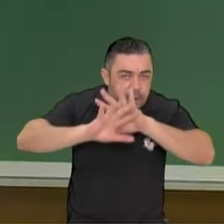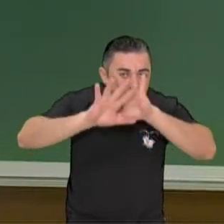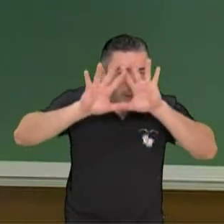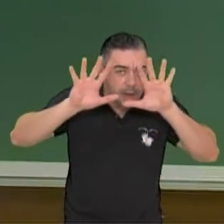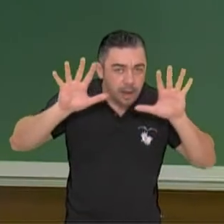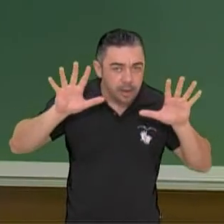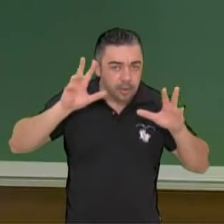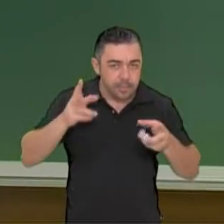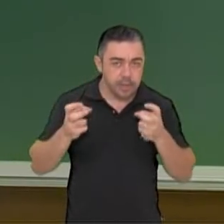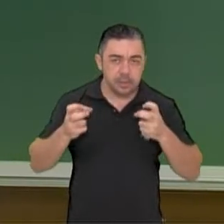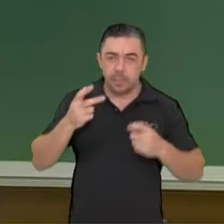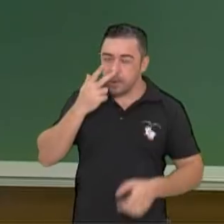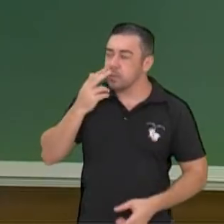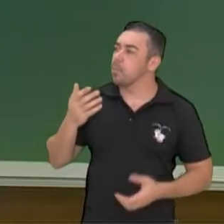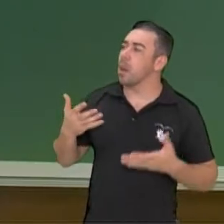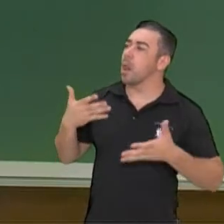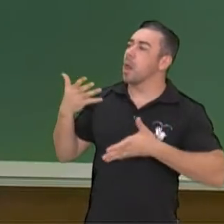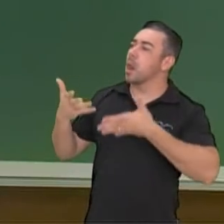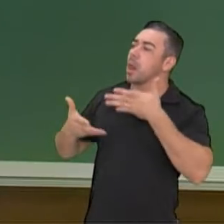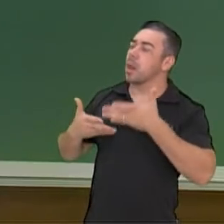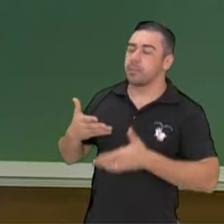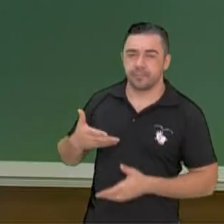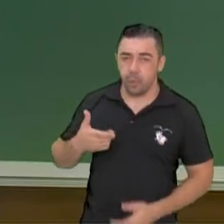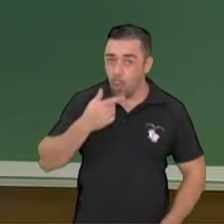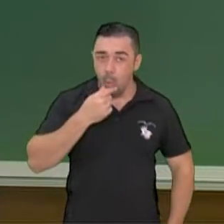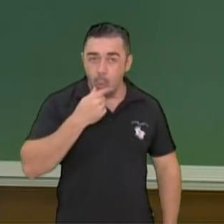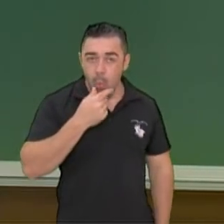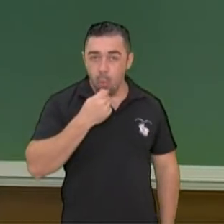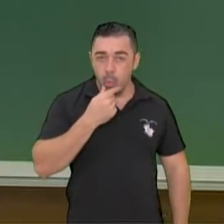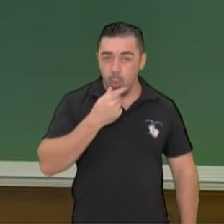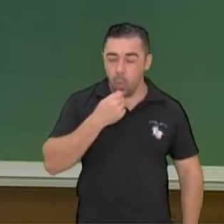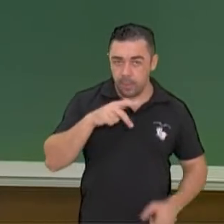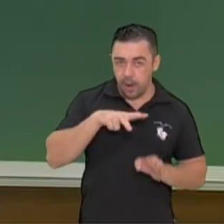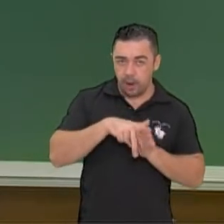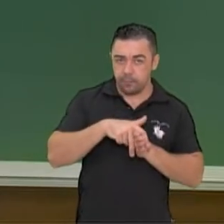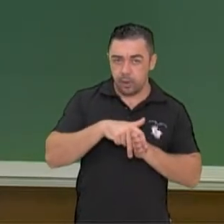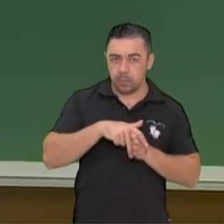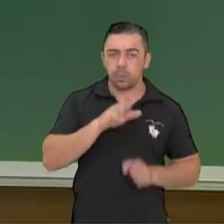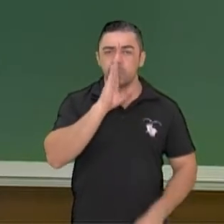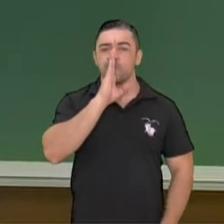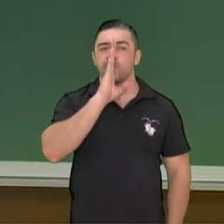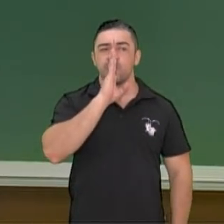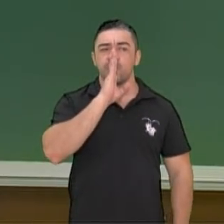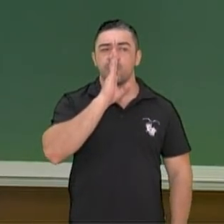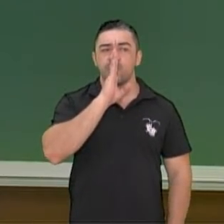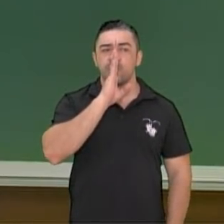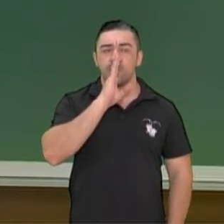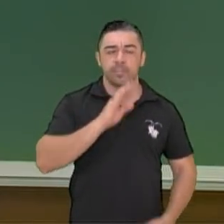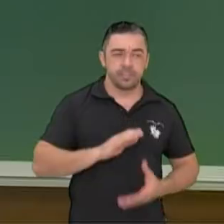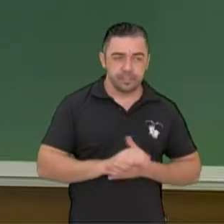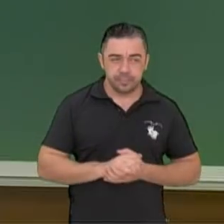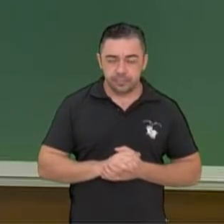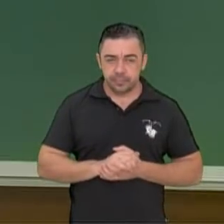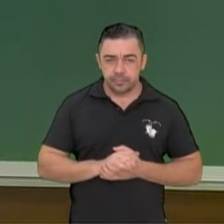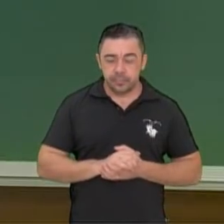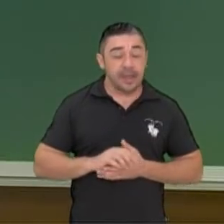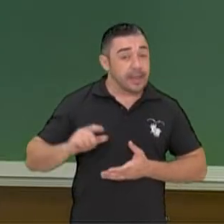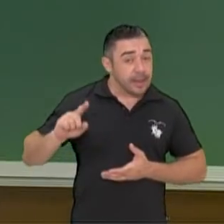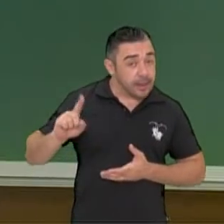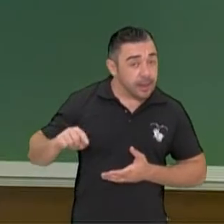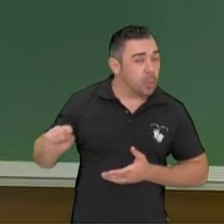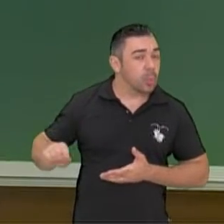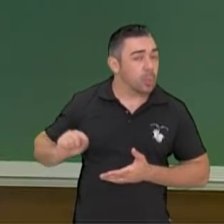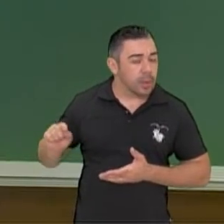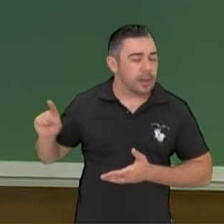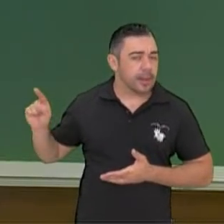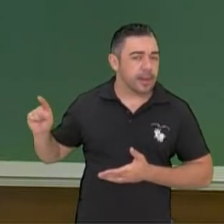ele está falando, né? Um religioso fala, um cavaleiro não fala muito não, ele fala com a espada, né? Por isso que ele está ali. E aí? É